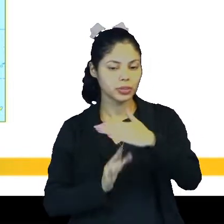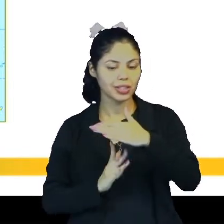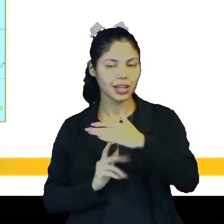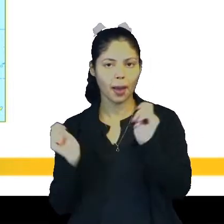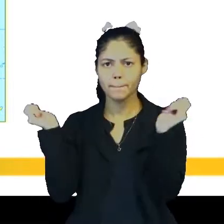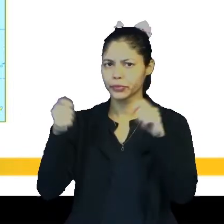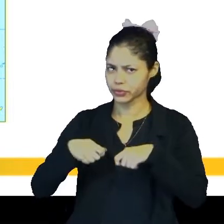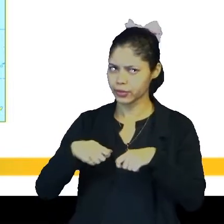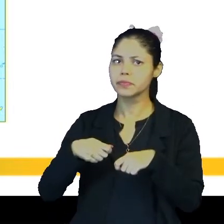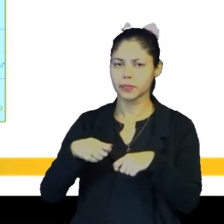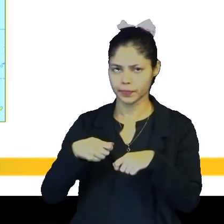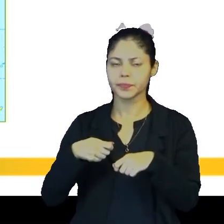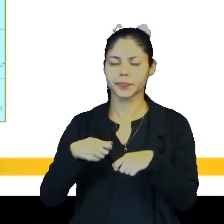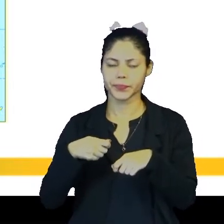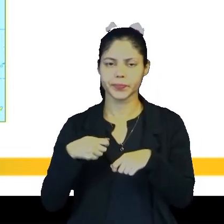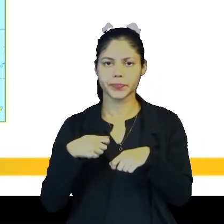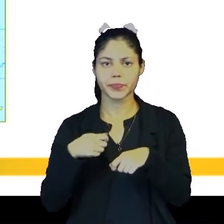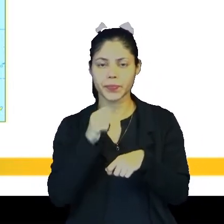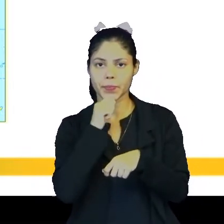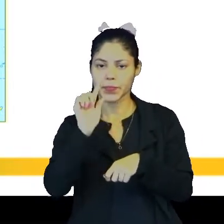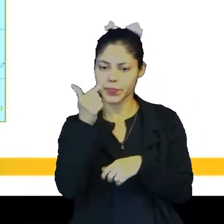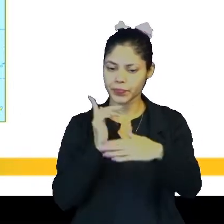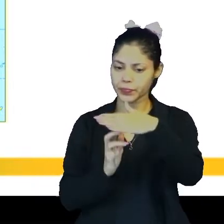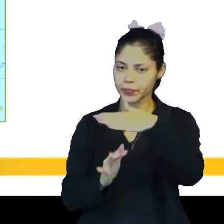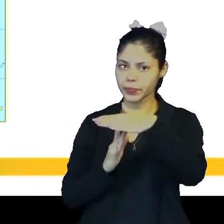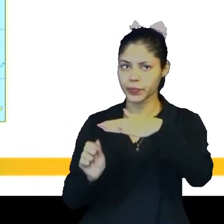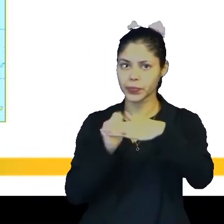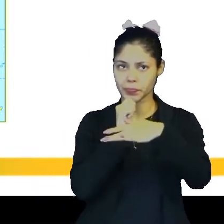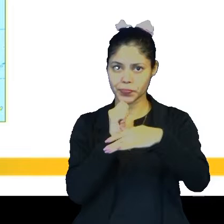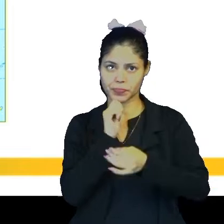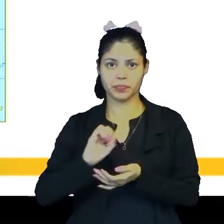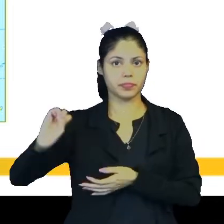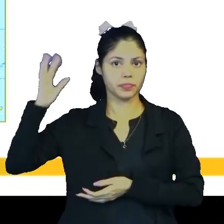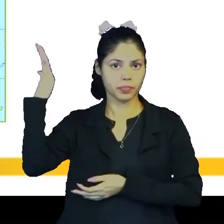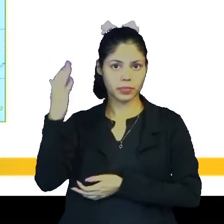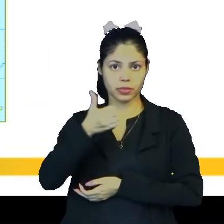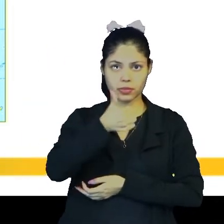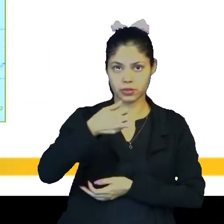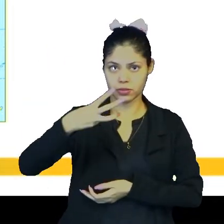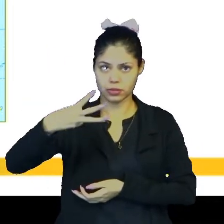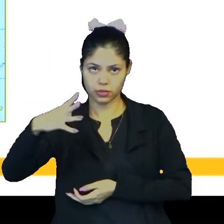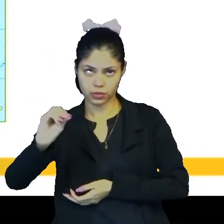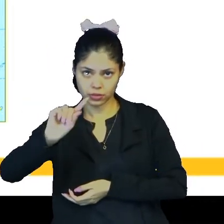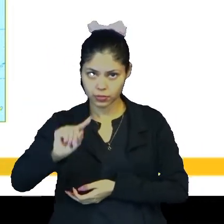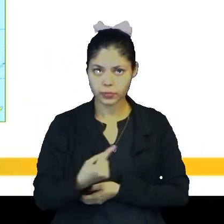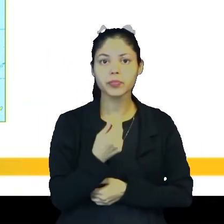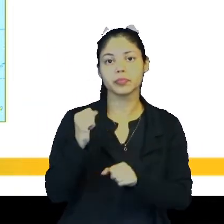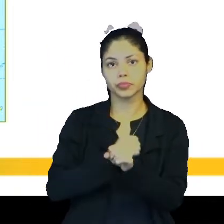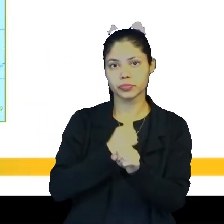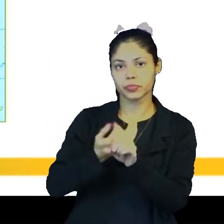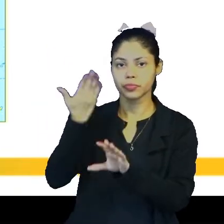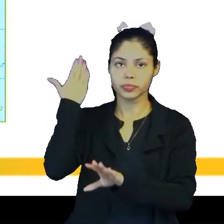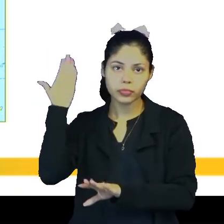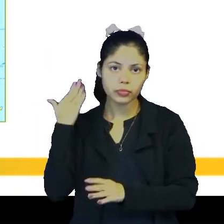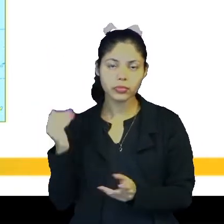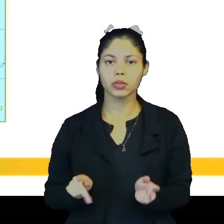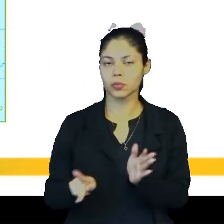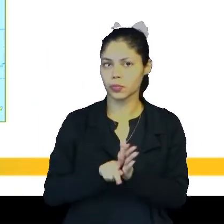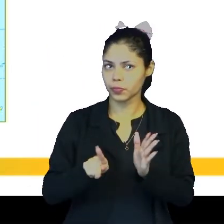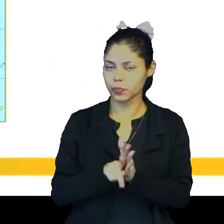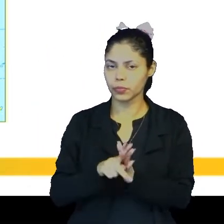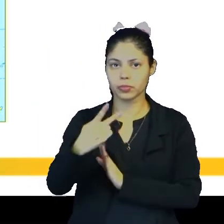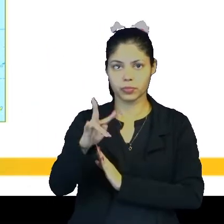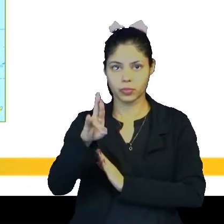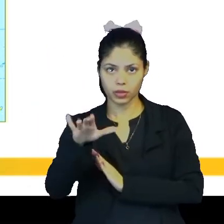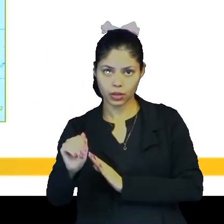a possível rota da outra migração que teria ocorrido há cerca de 130 mil anos atrás pela